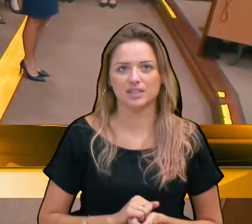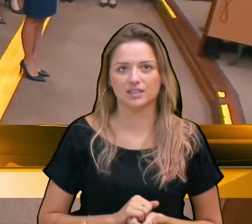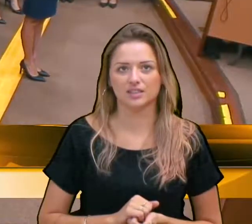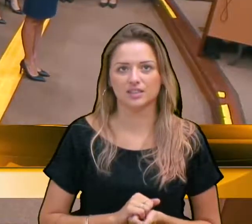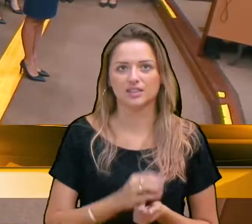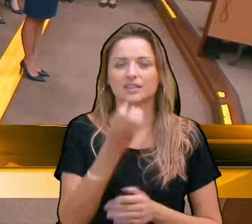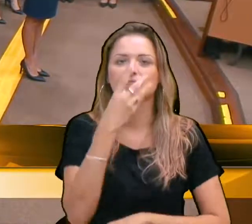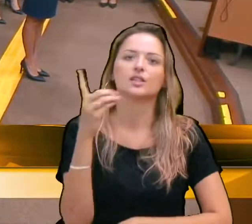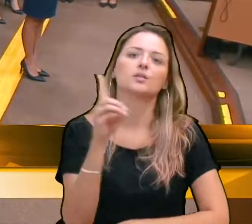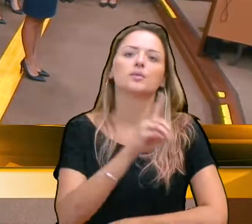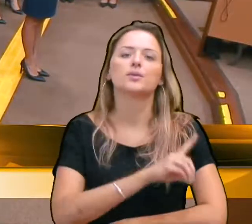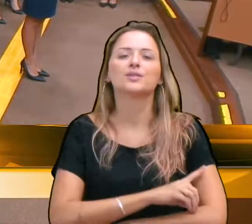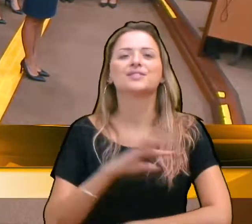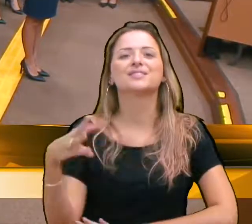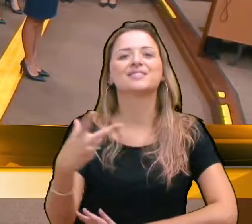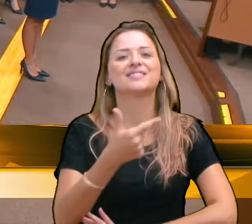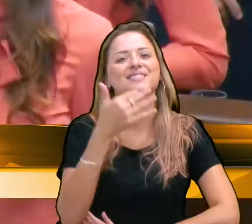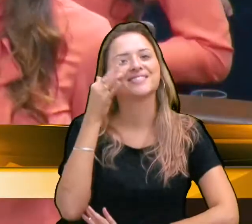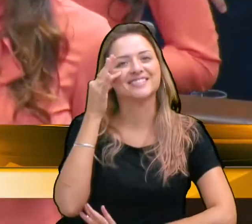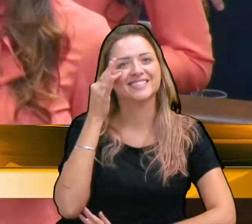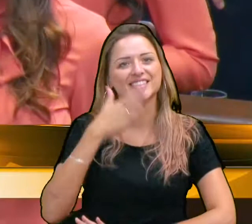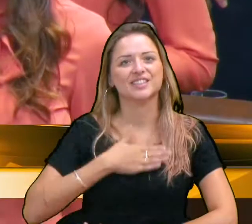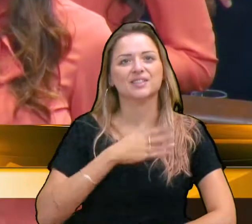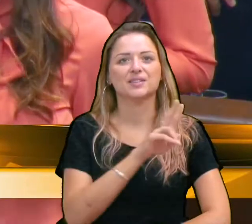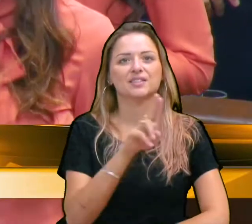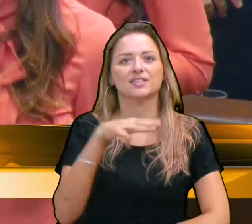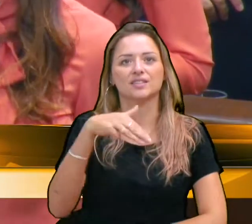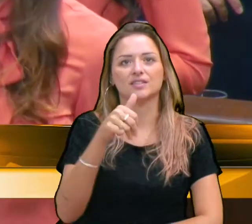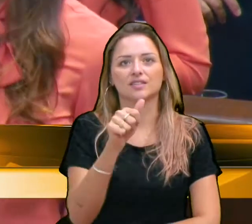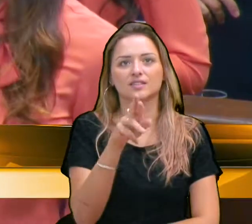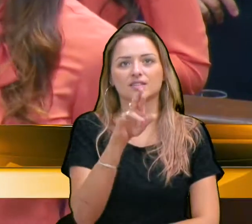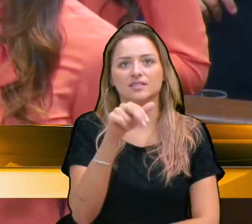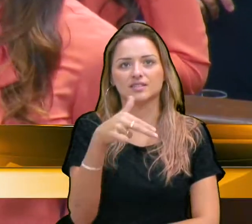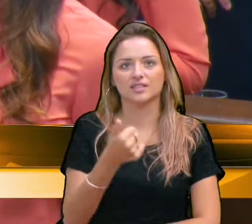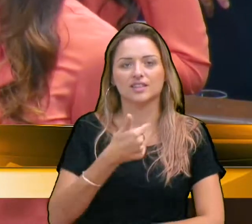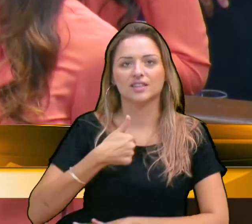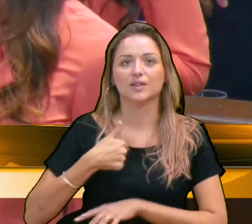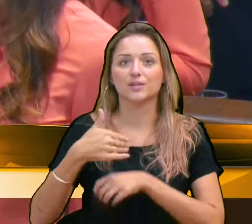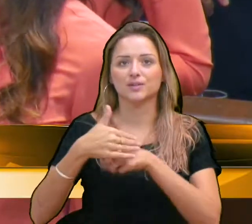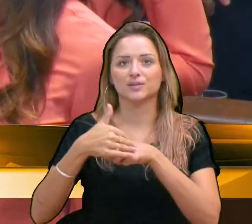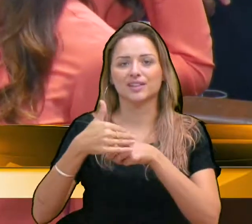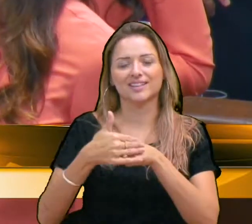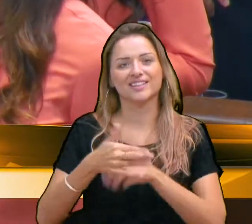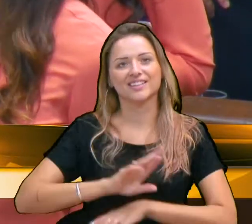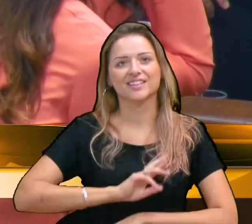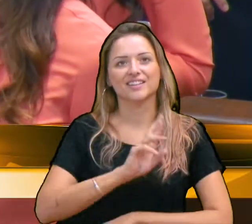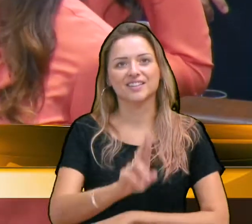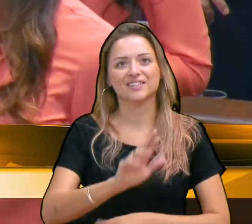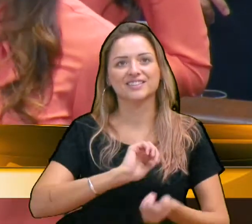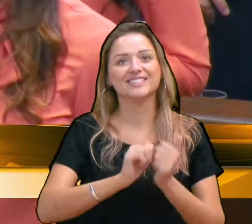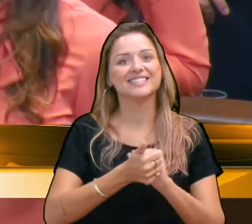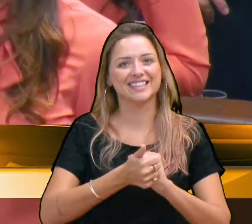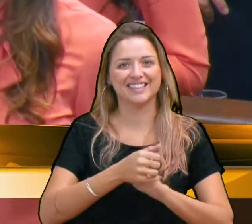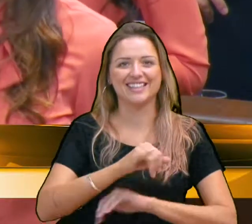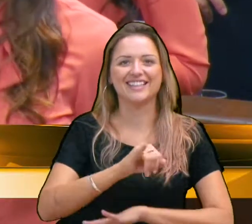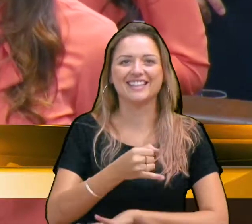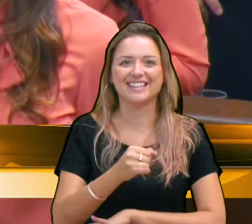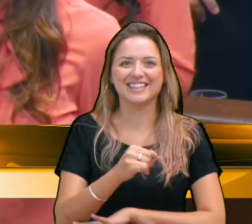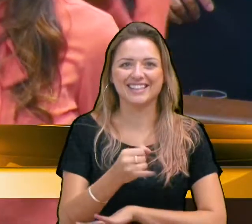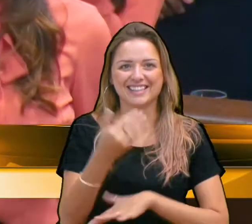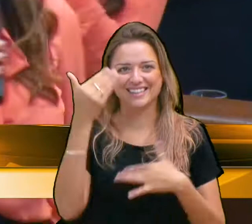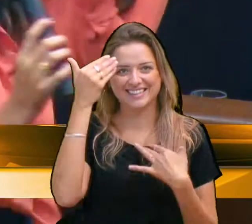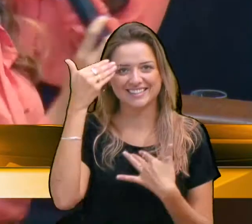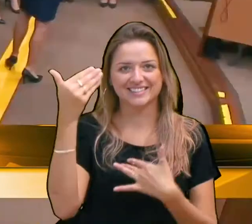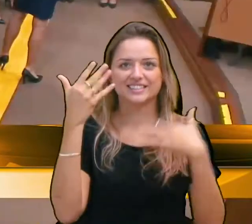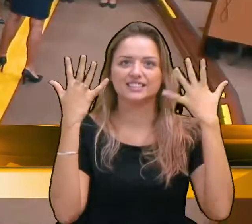Bom dia a todos os presentes. Sou Marina Heinen e com muito carinho eu represento o Esporte Clube Juventude. Muito